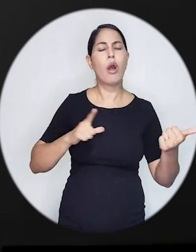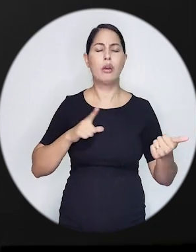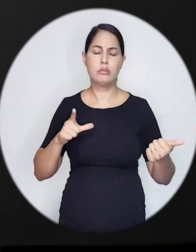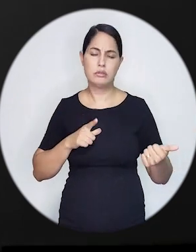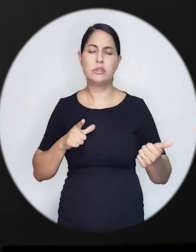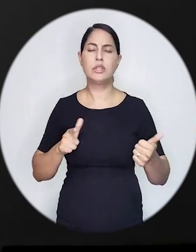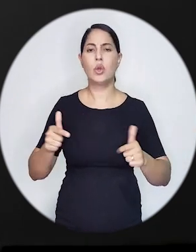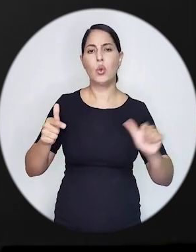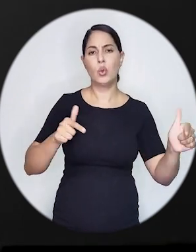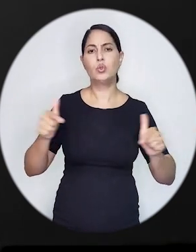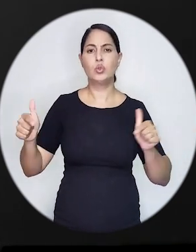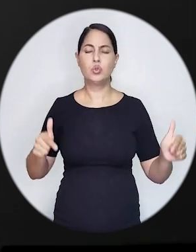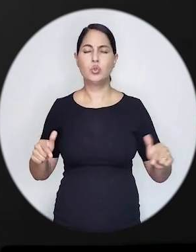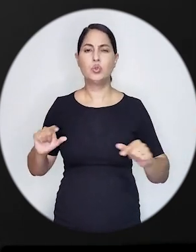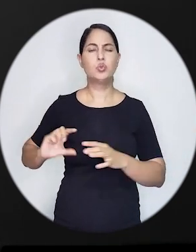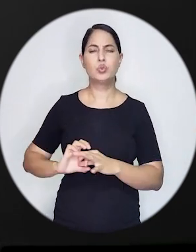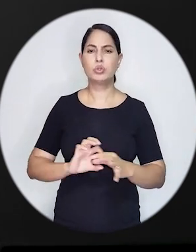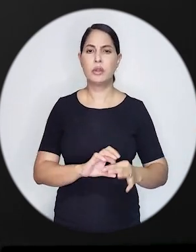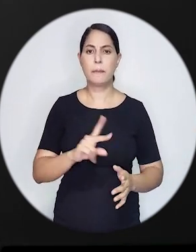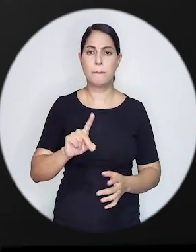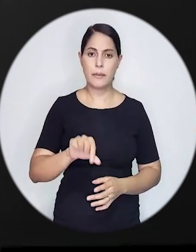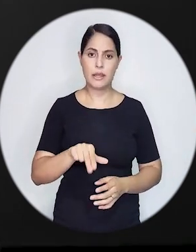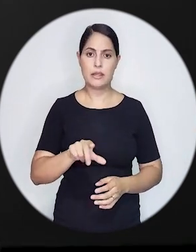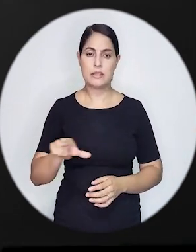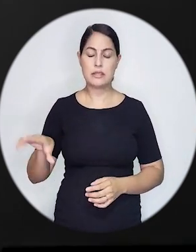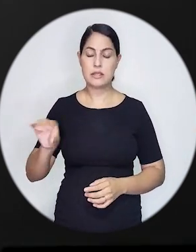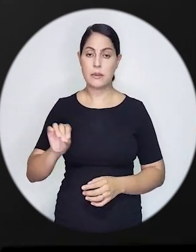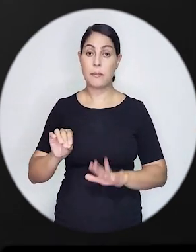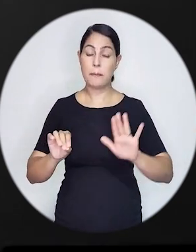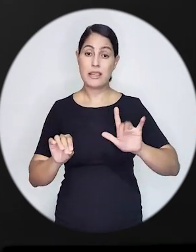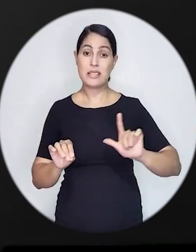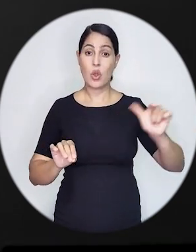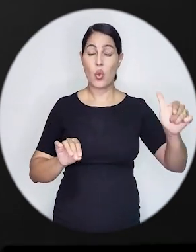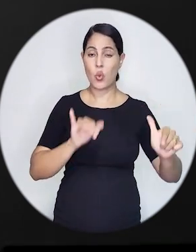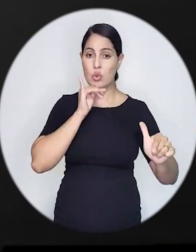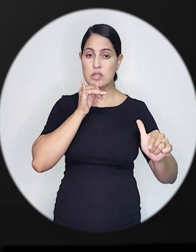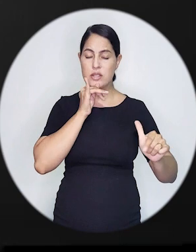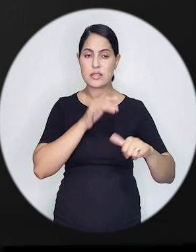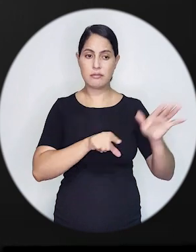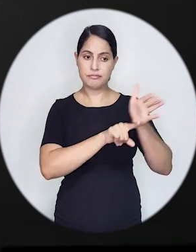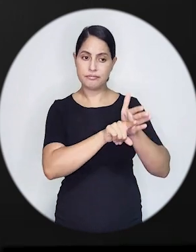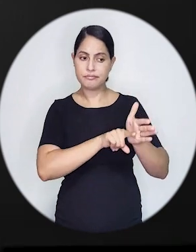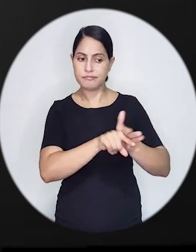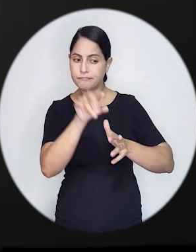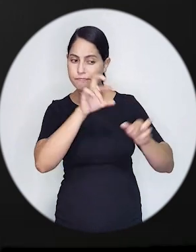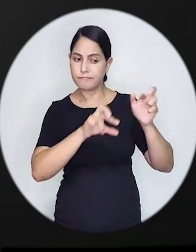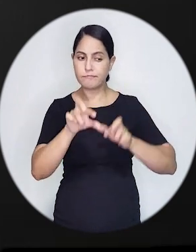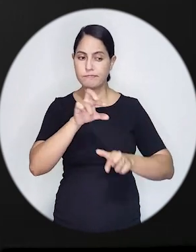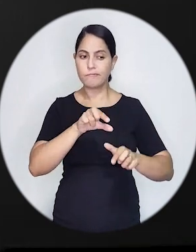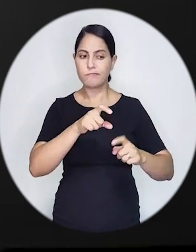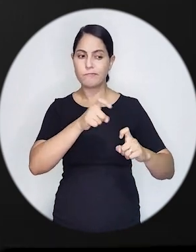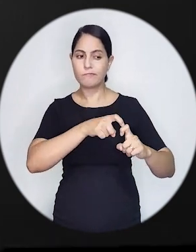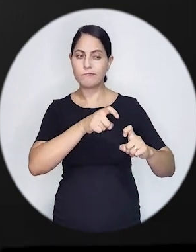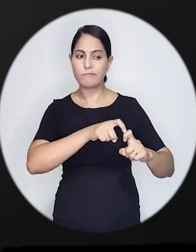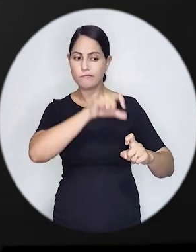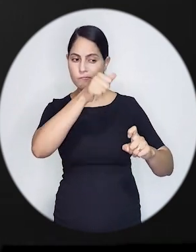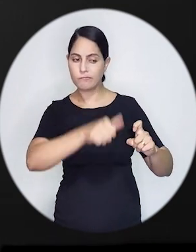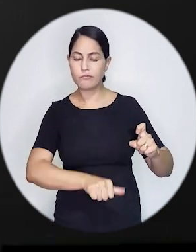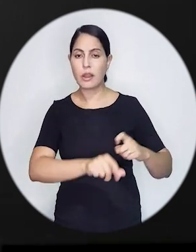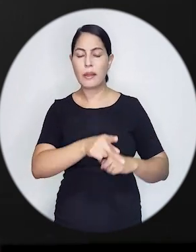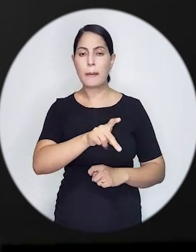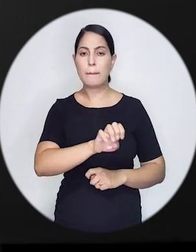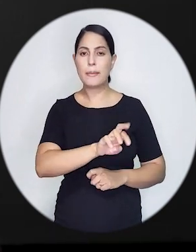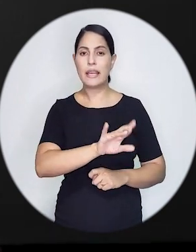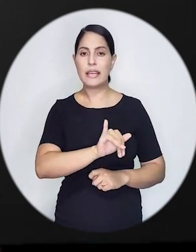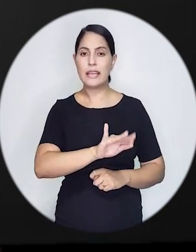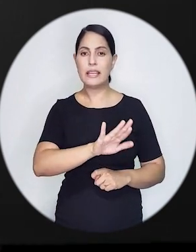com relação à pensão e alguns outros benefícios. Entretanto, benefícios que dependem de perícias continuam com